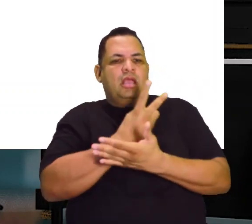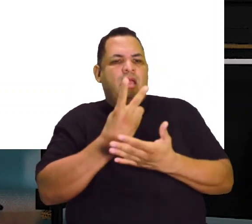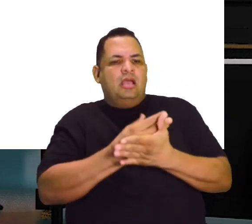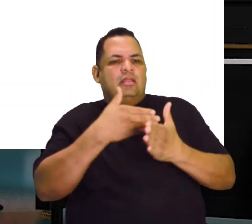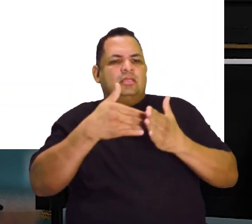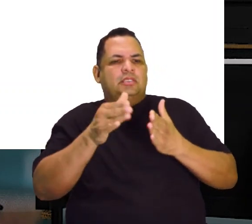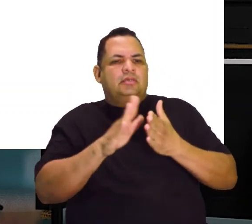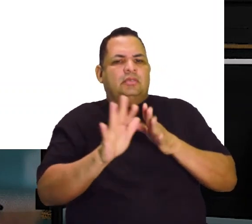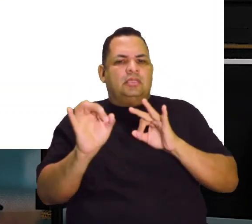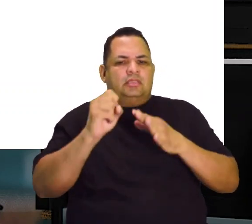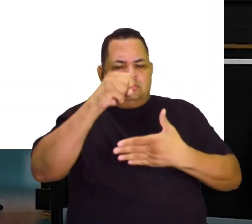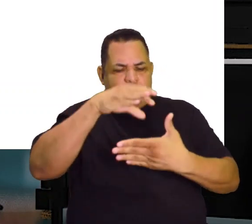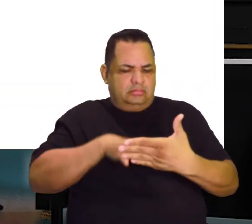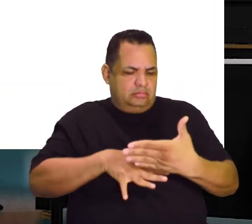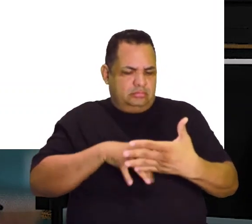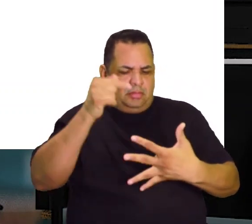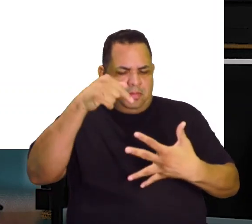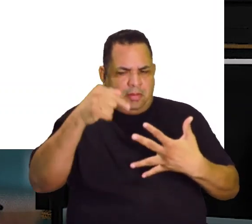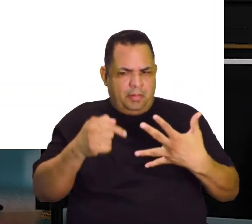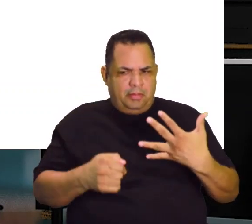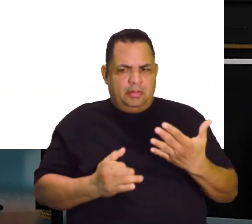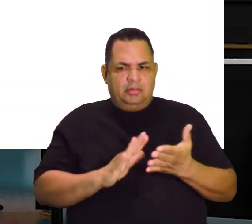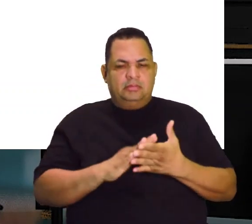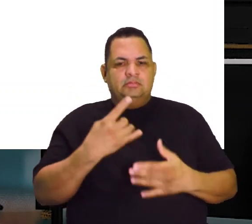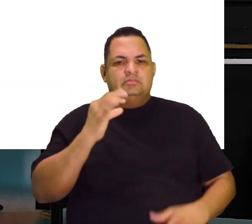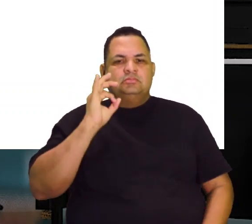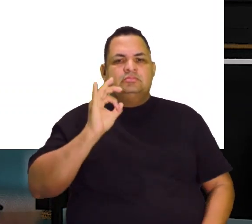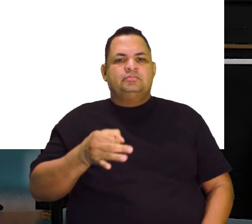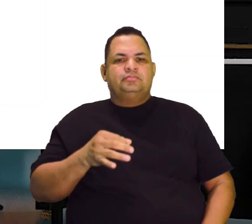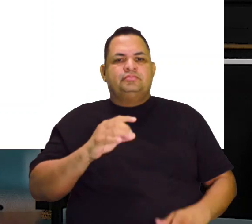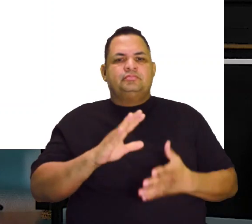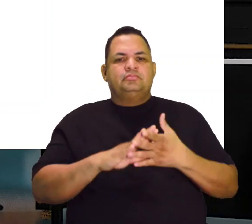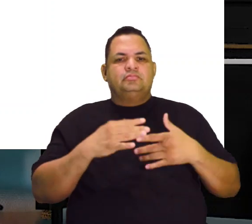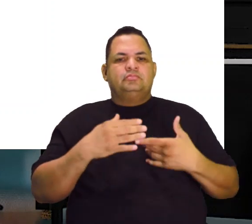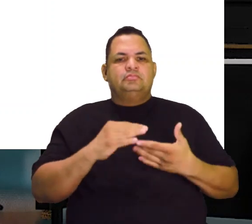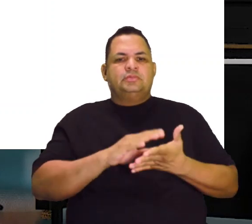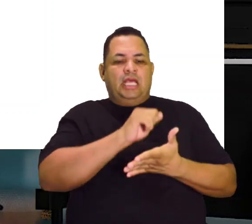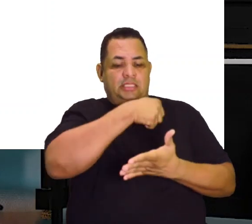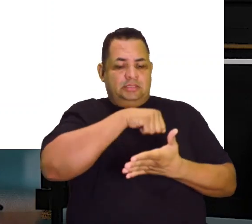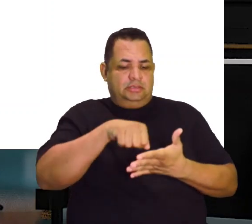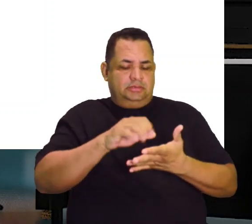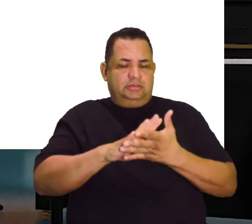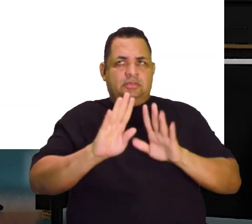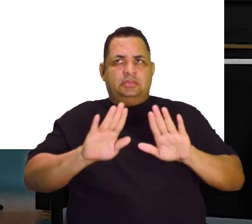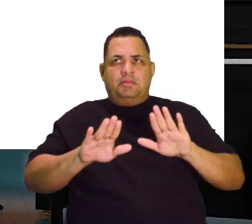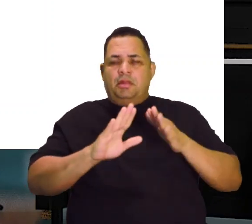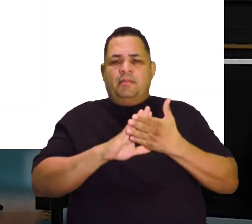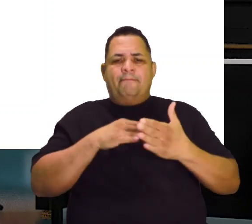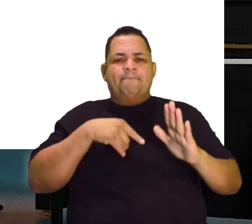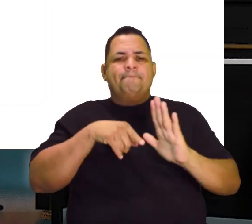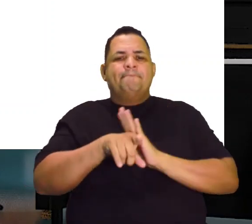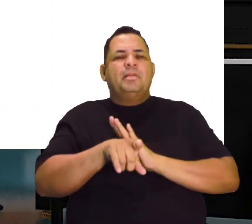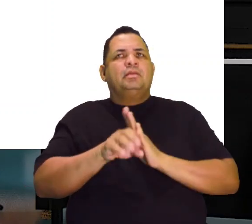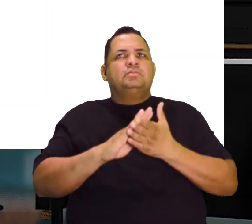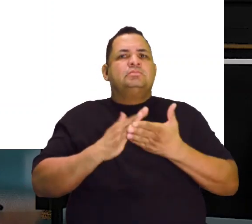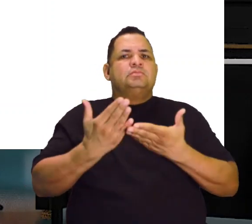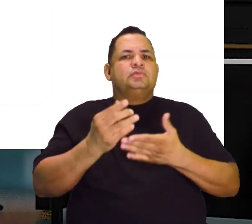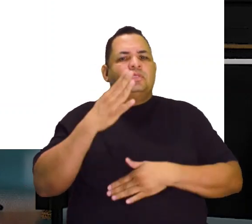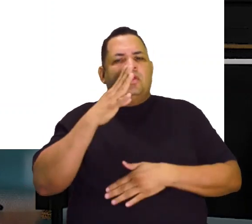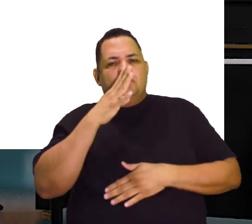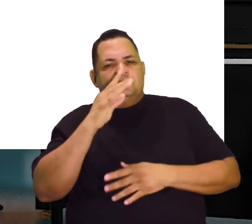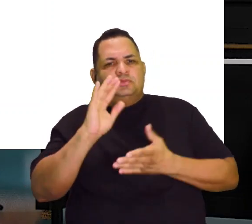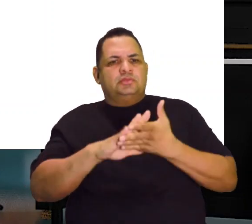fazer a avaliação com múltipla escolha, certo? E na discursiva, conforme a pergunta, tem que lembrar aquilo que você assistiu, aquilo